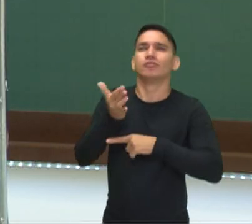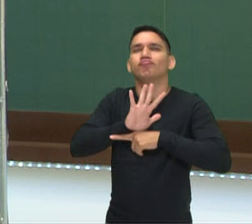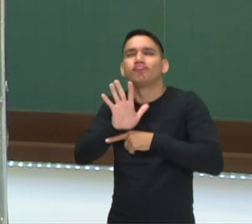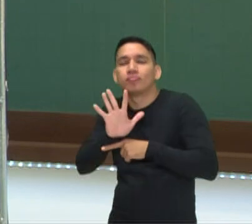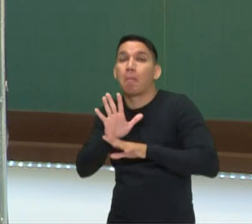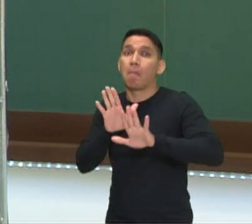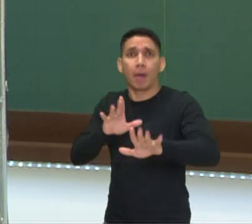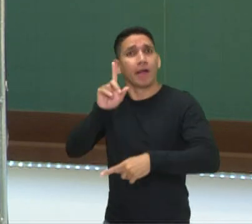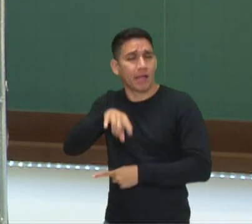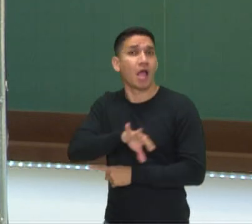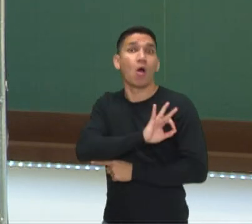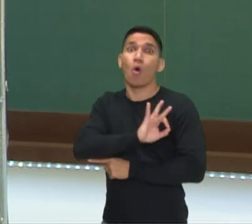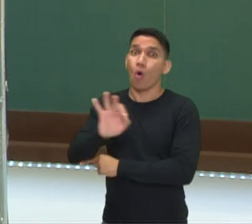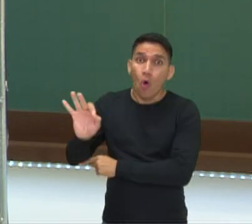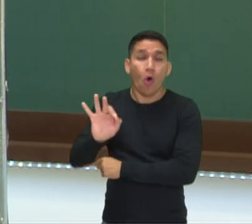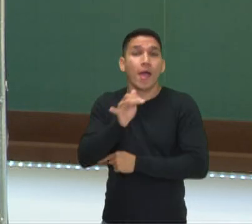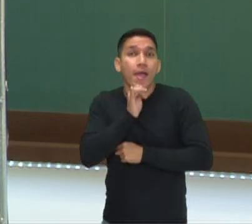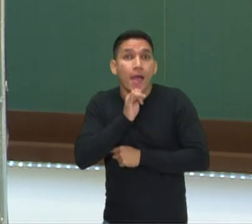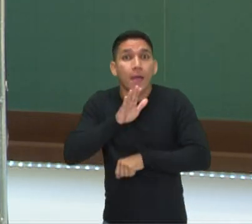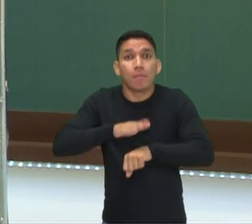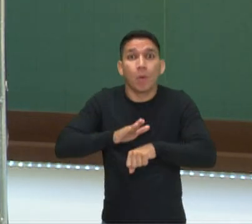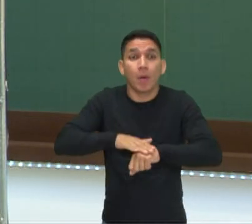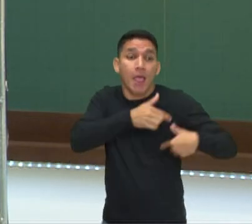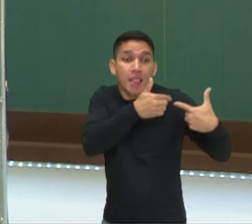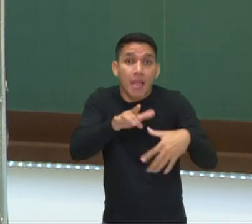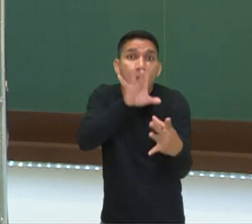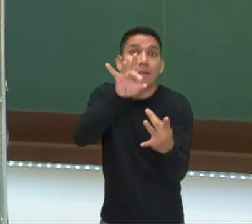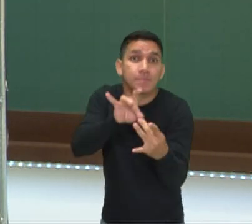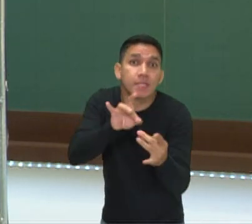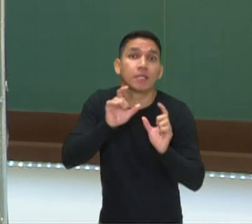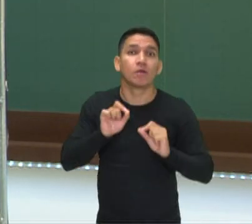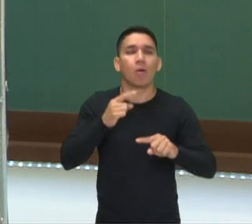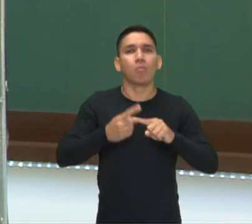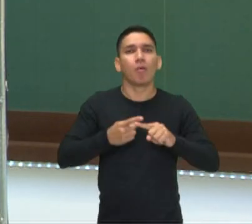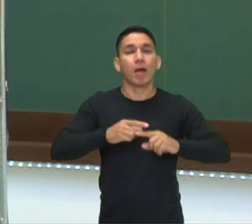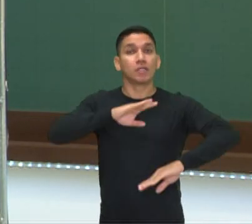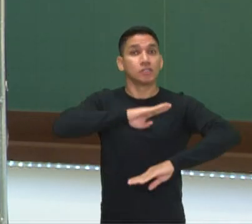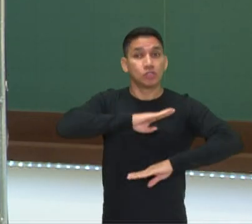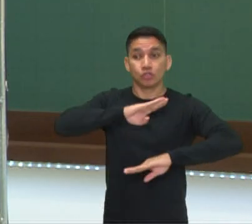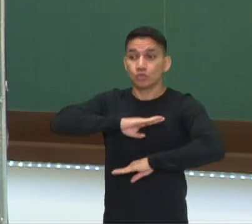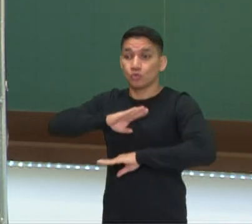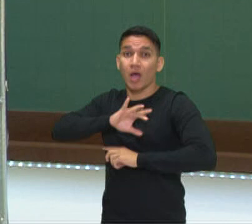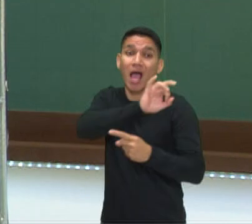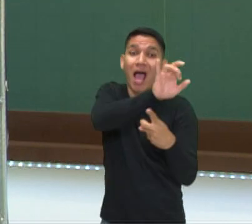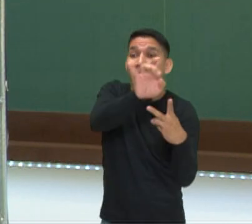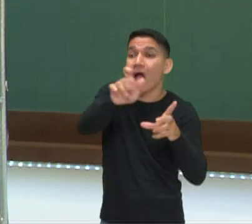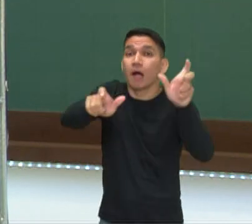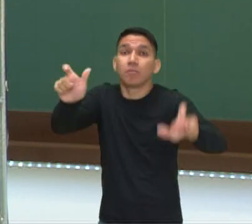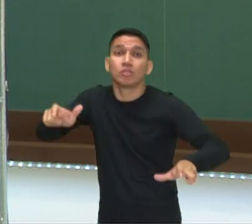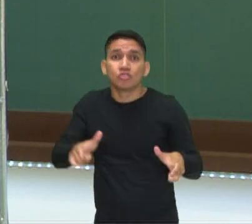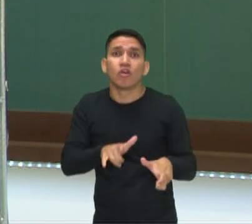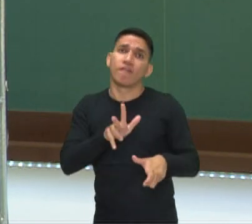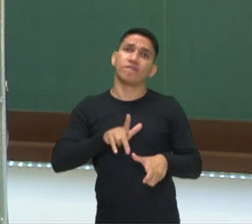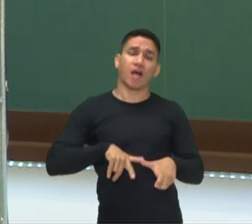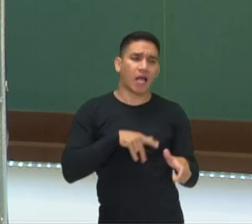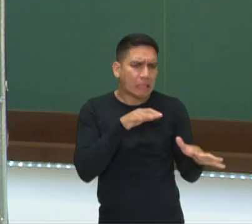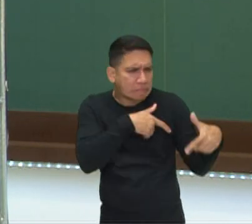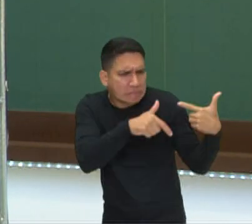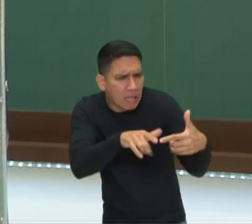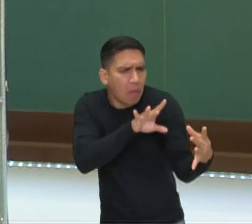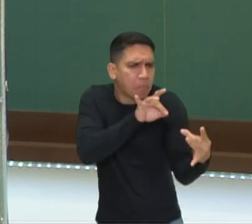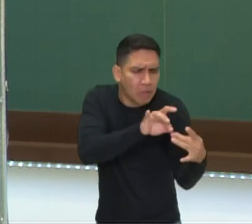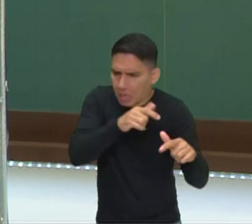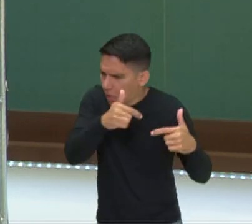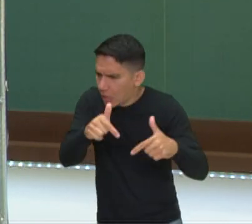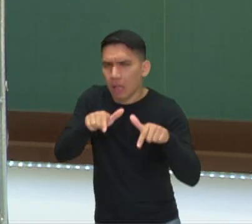Mas esse é um belo exemplo lá do trabalho especializado, porque a gente vai ter esse cenário de cada trabalhador fazendo uma função muito específica na fábrica, na